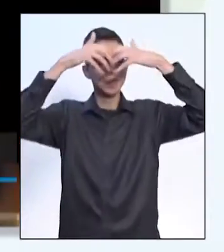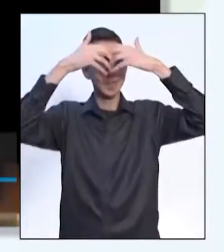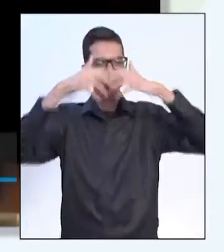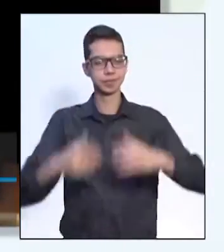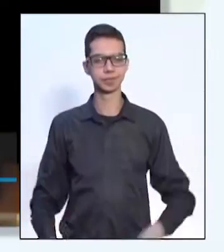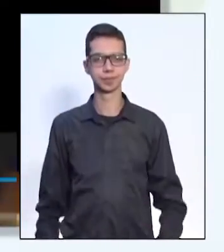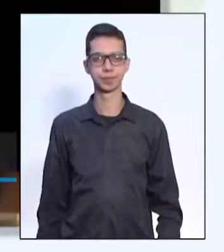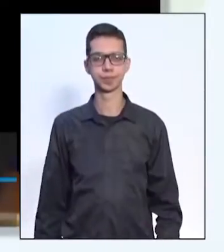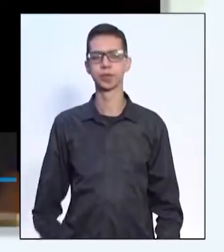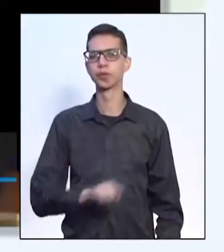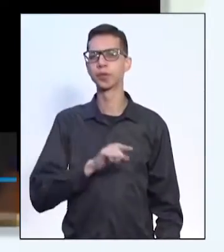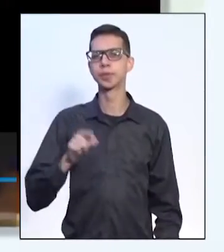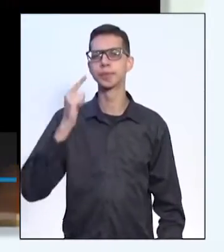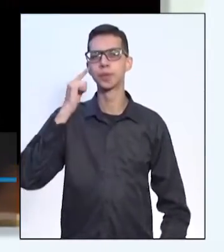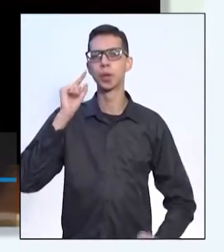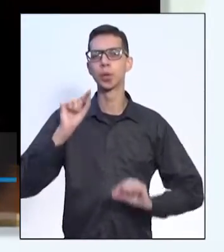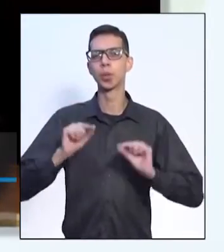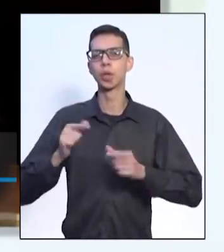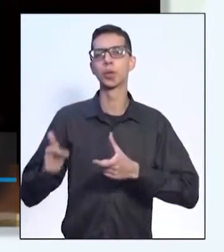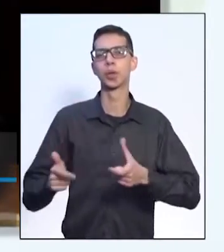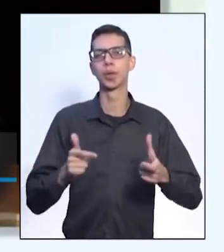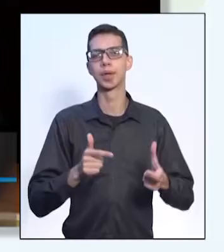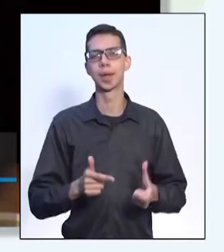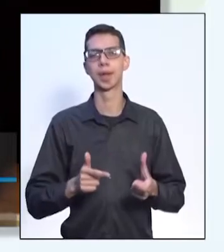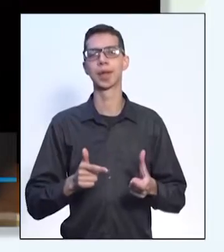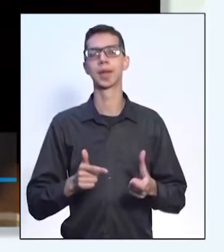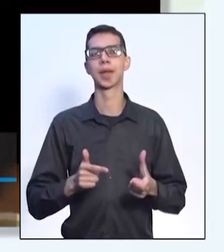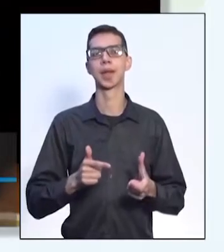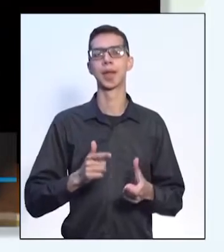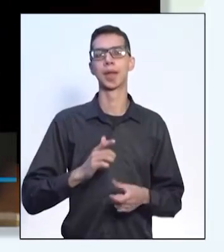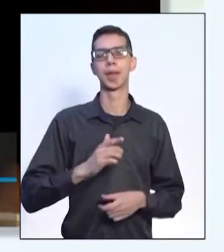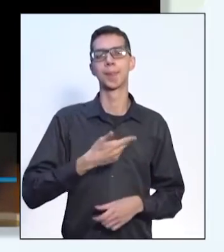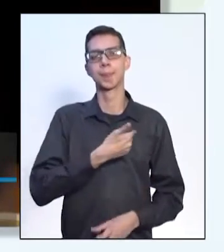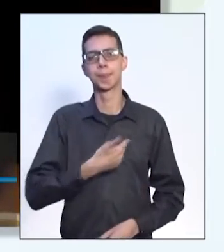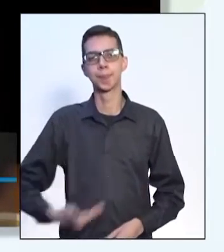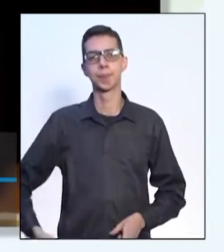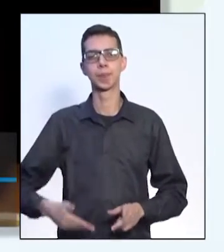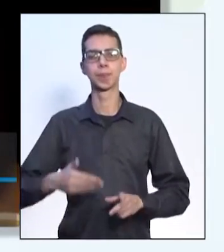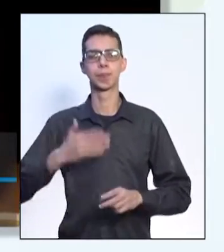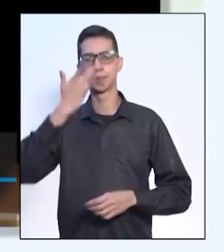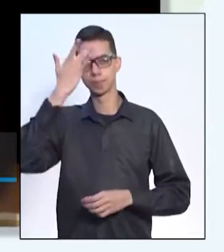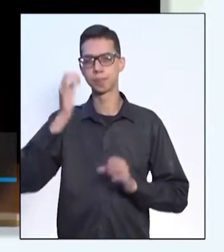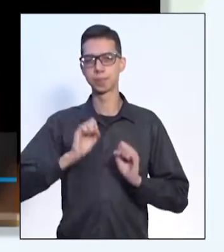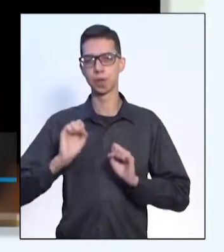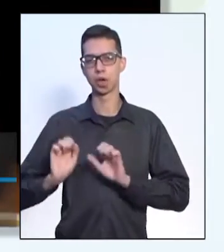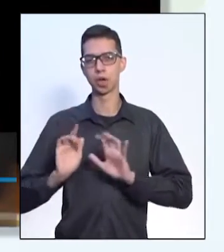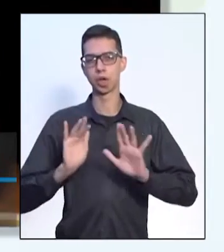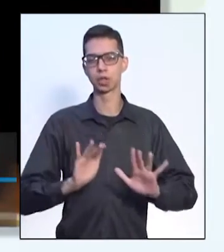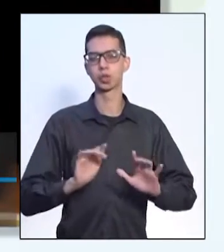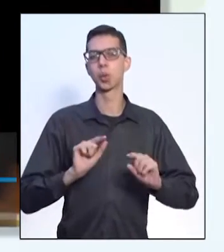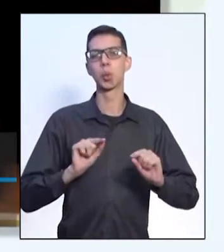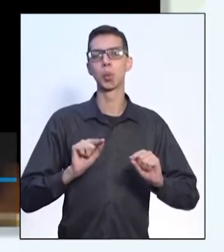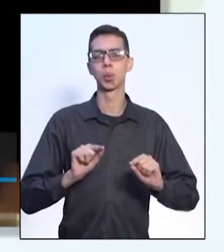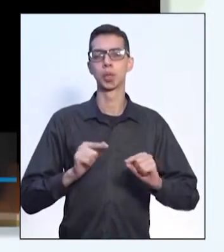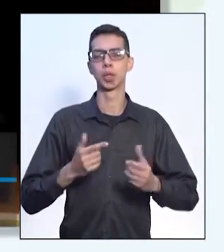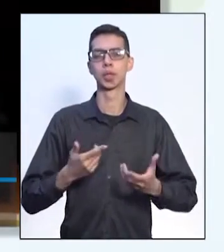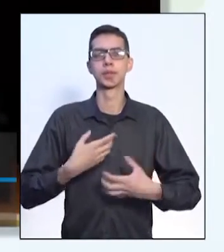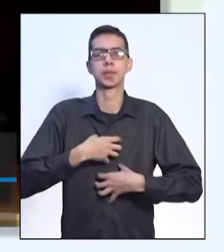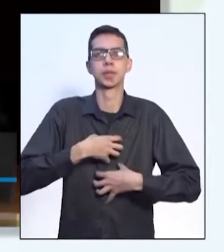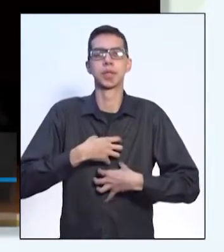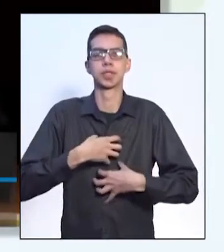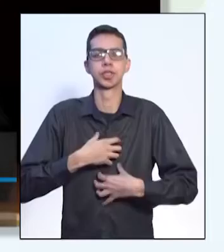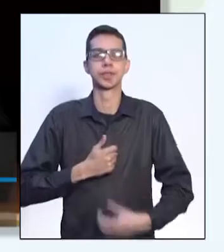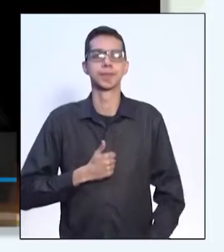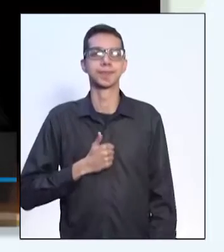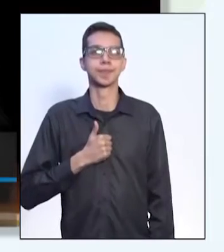o que seriam espaços públicos mais convidativos? Já pararam para pensar nisso? Em que lugares na cidade vocês